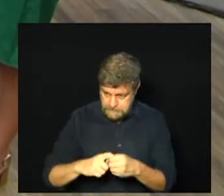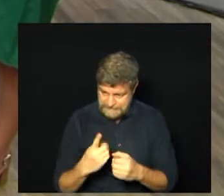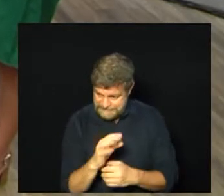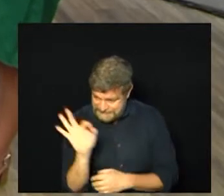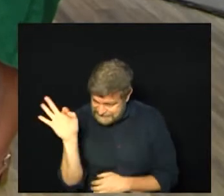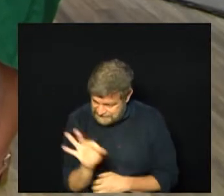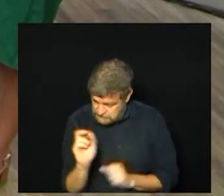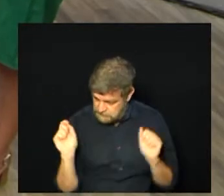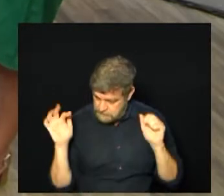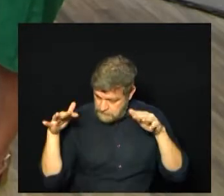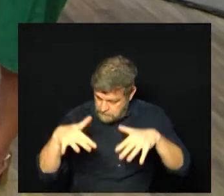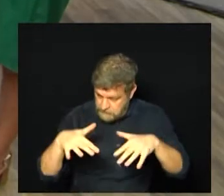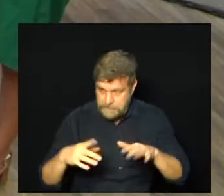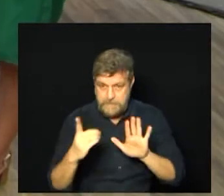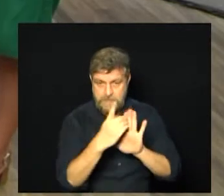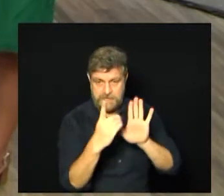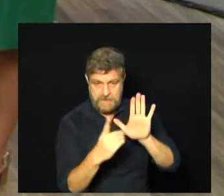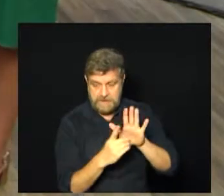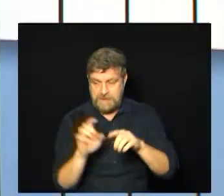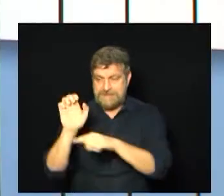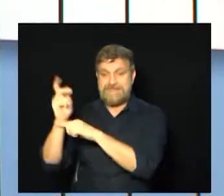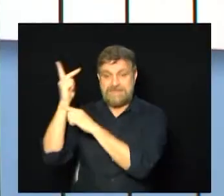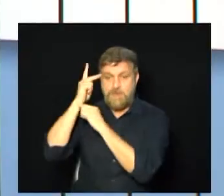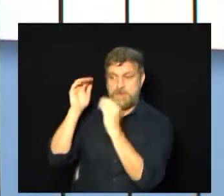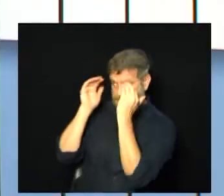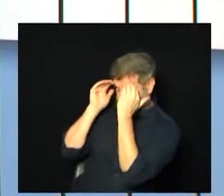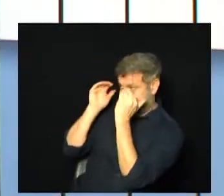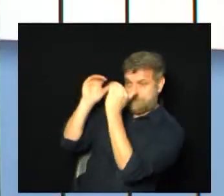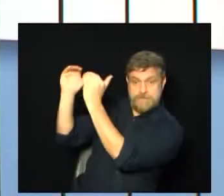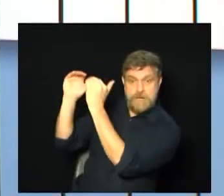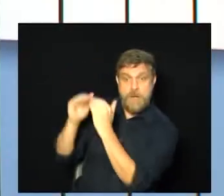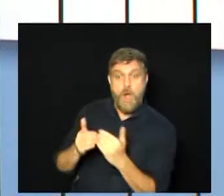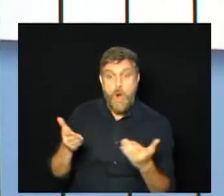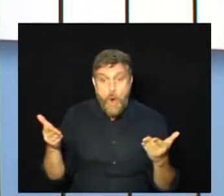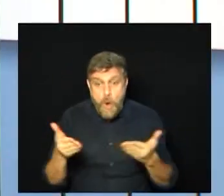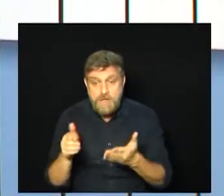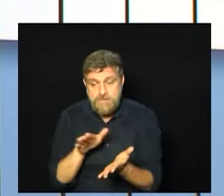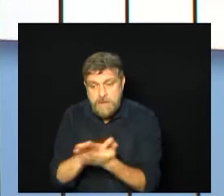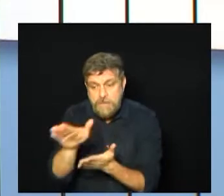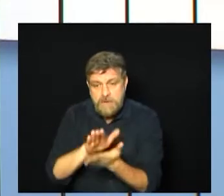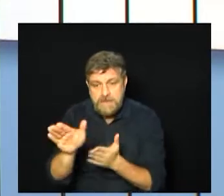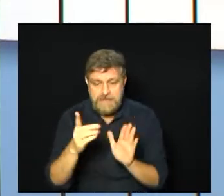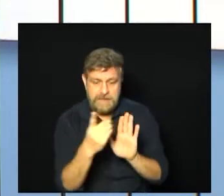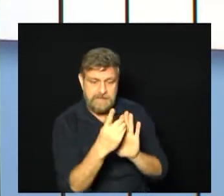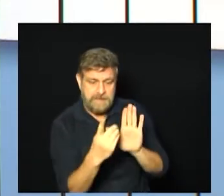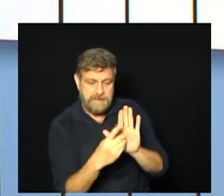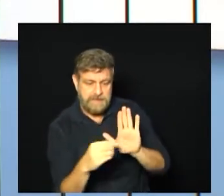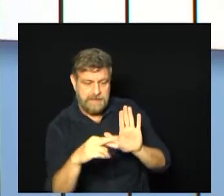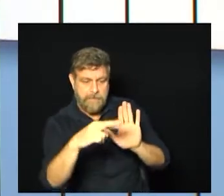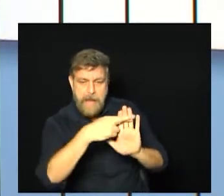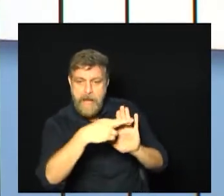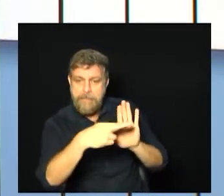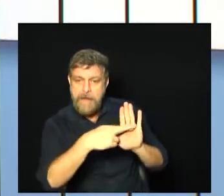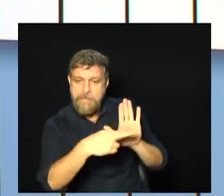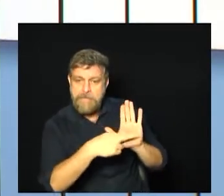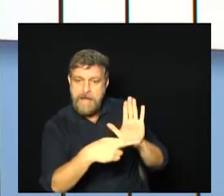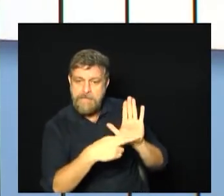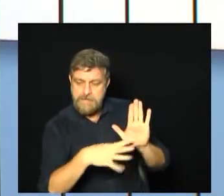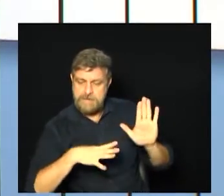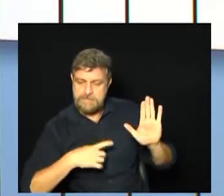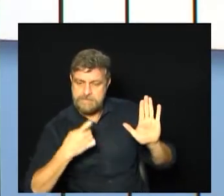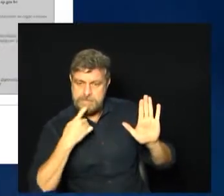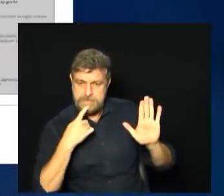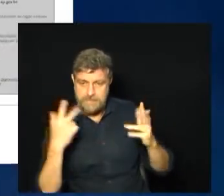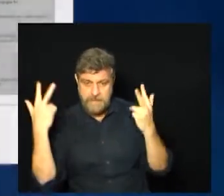gente segue o decreto estadual e hoje, então, foi publicado um decreto com as regras no município que segue o